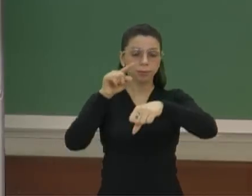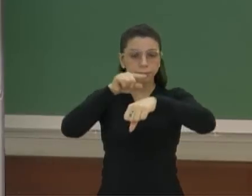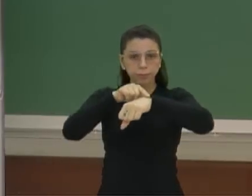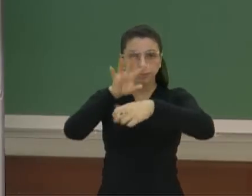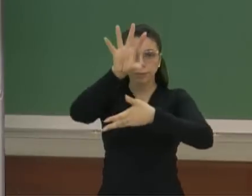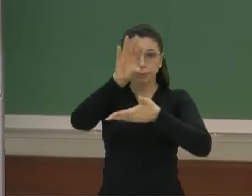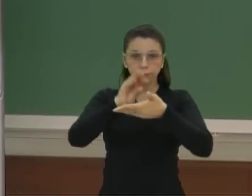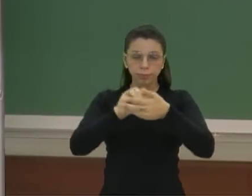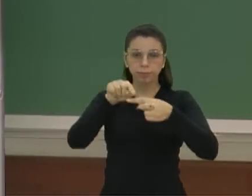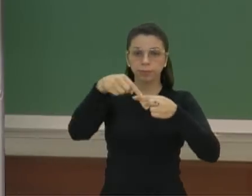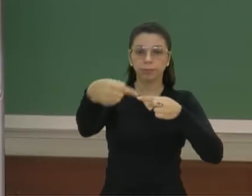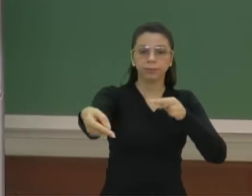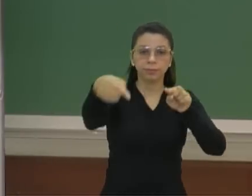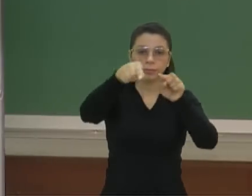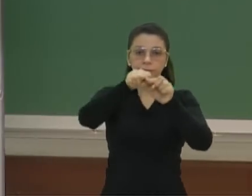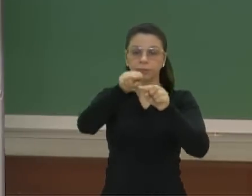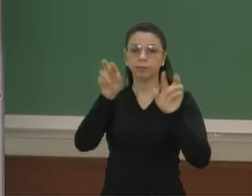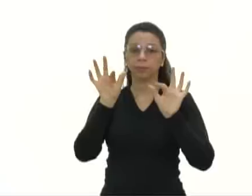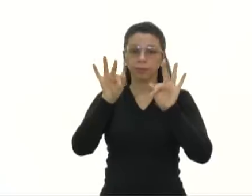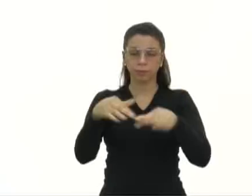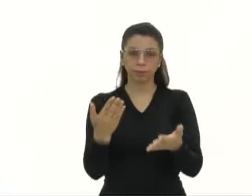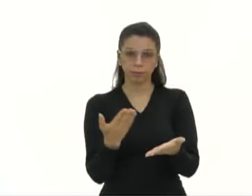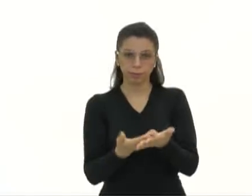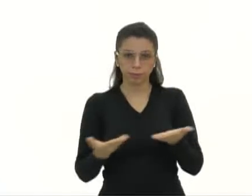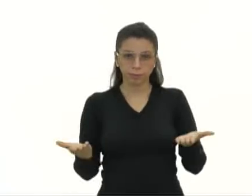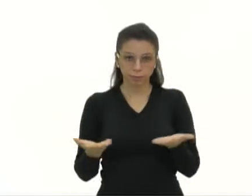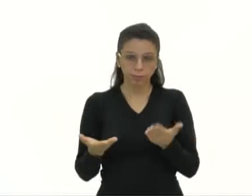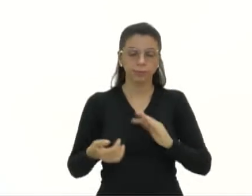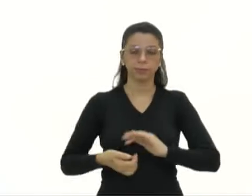vocês copiarem e eu volto para a gente encerrar a nossa aula de hoje.